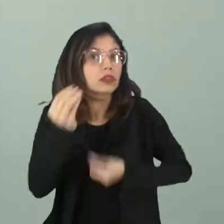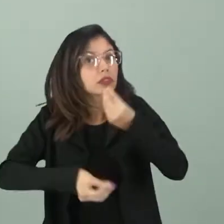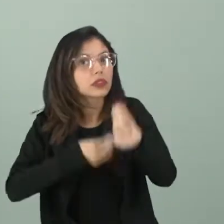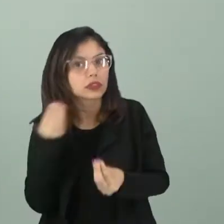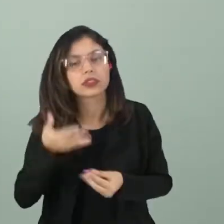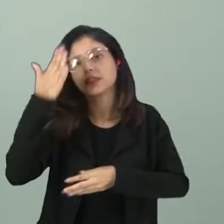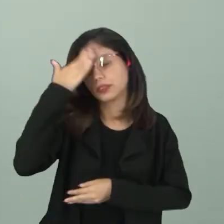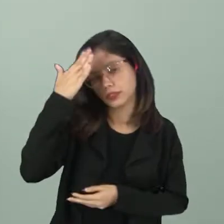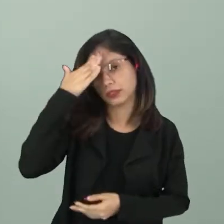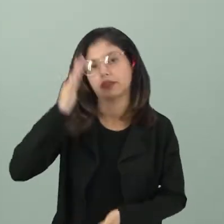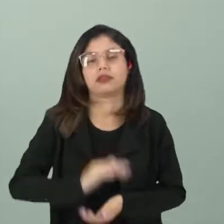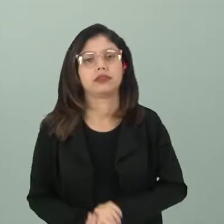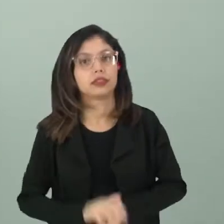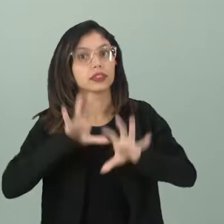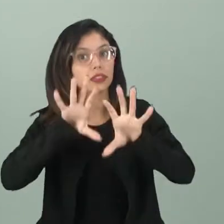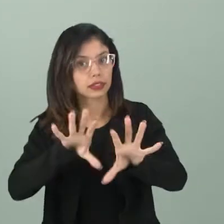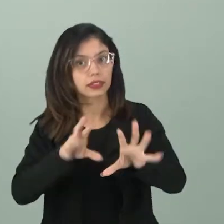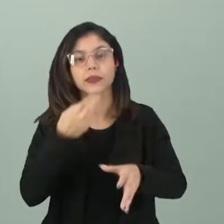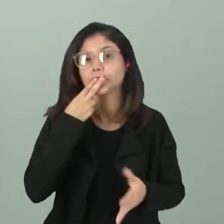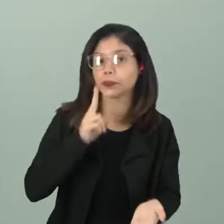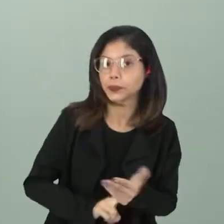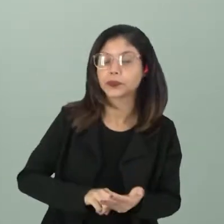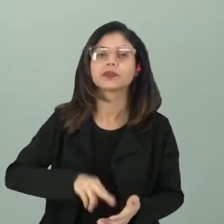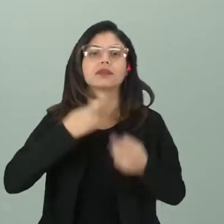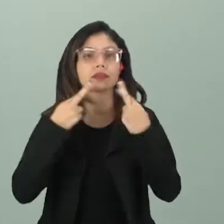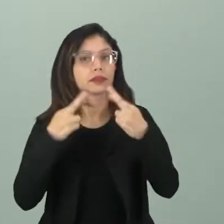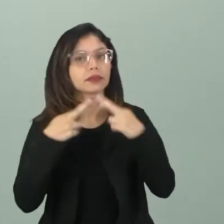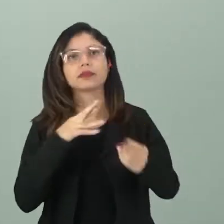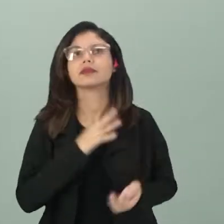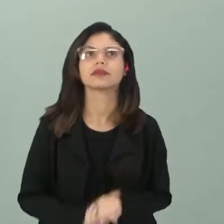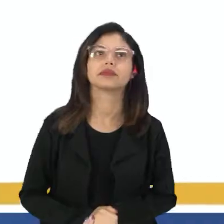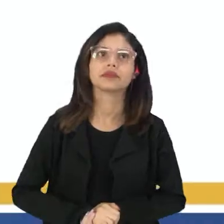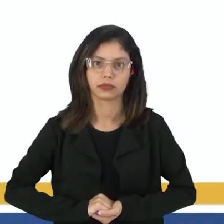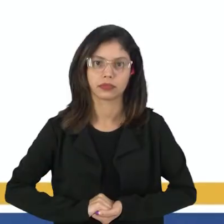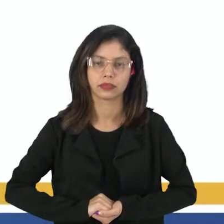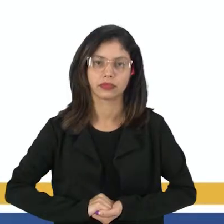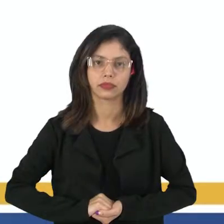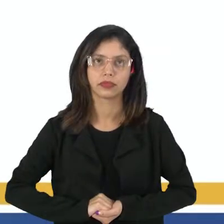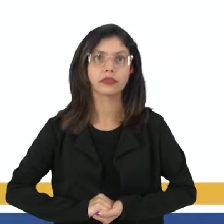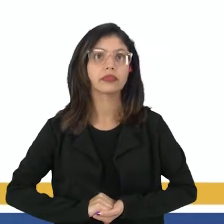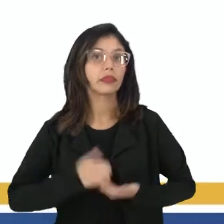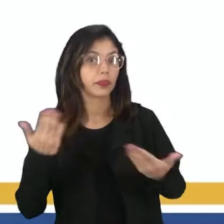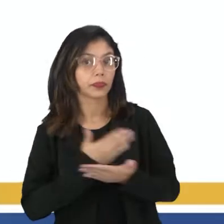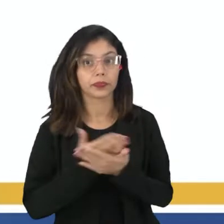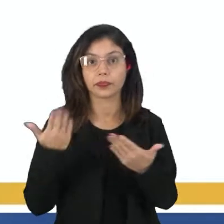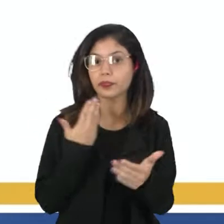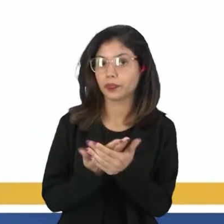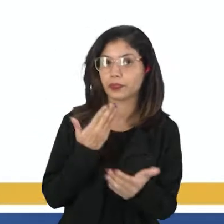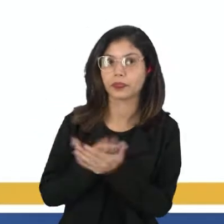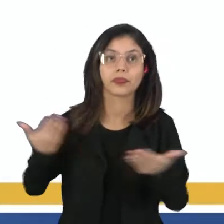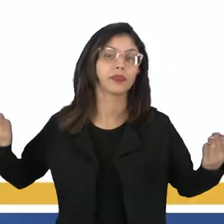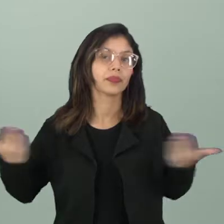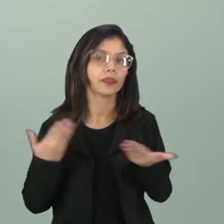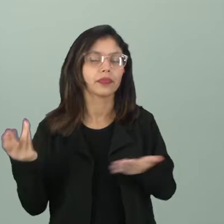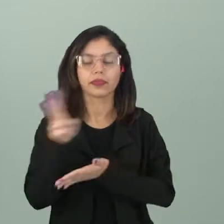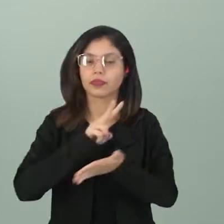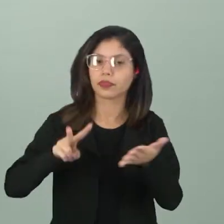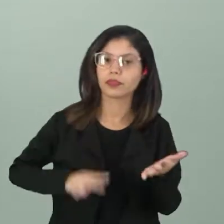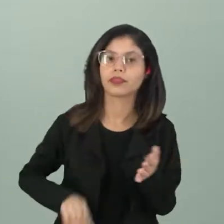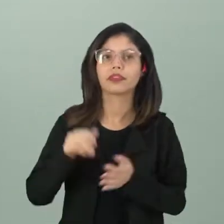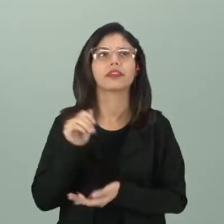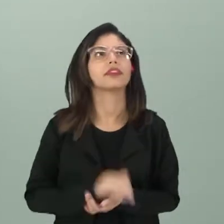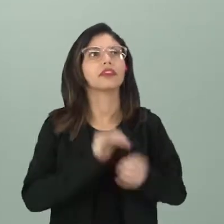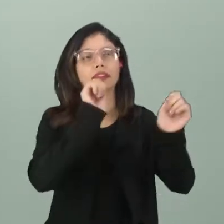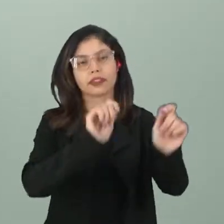que você vai entender essa carta de reclamação, certo? Para começar a aula de hoje, nós vamos fazer a leitura